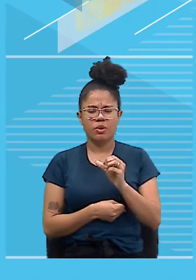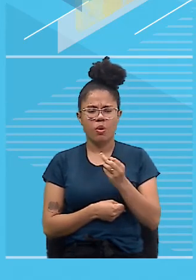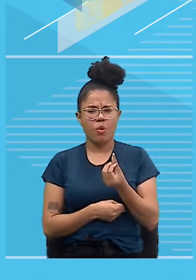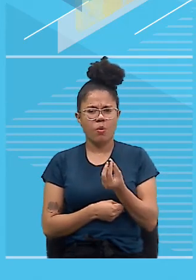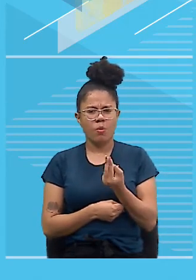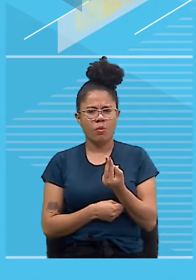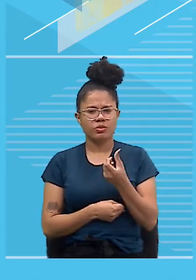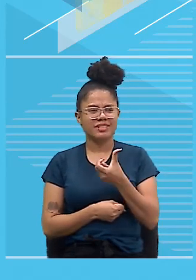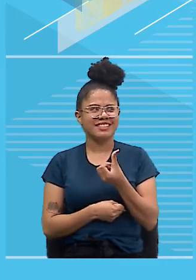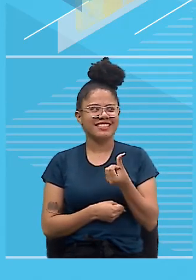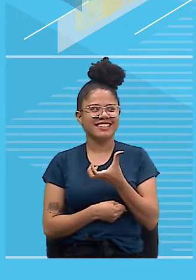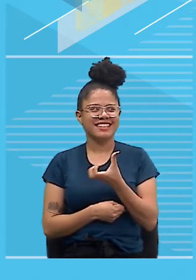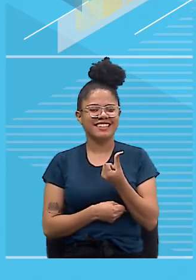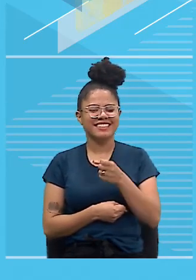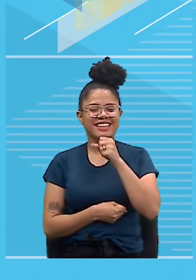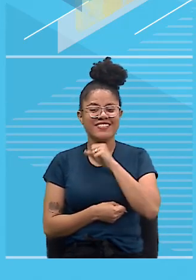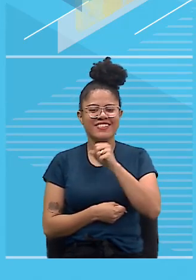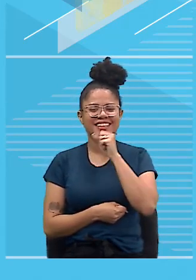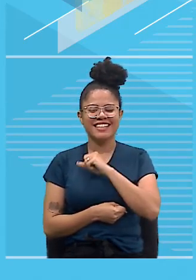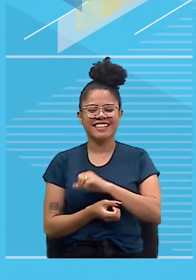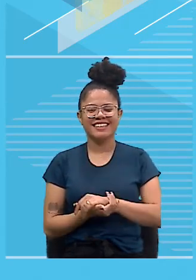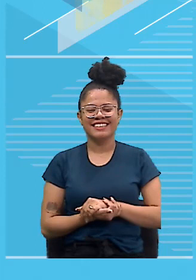viu acabado acabado